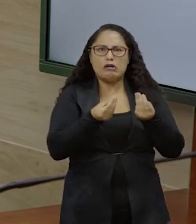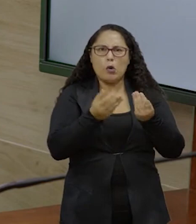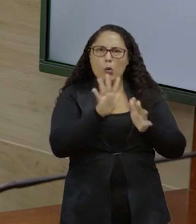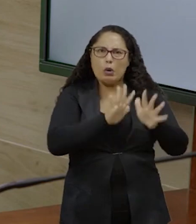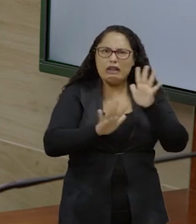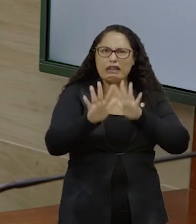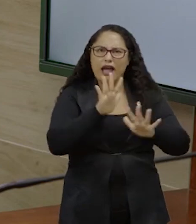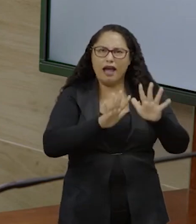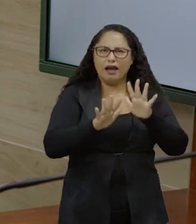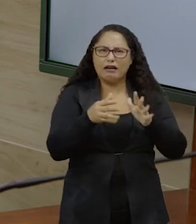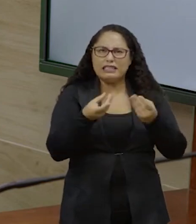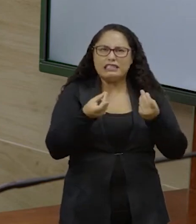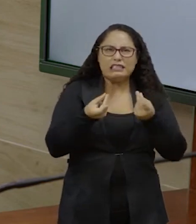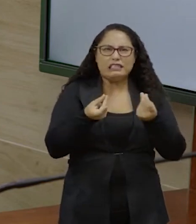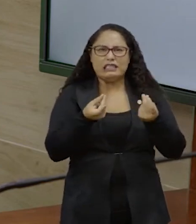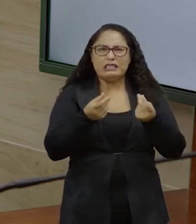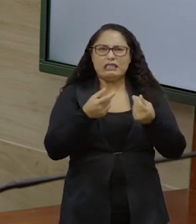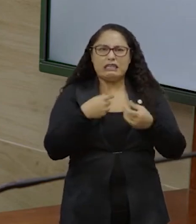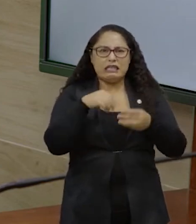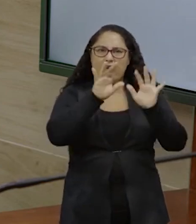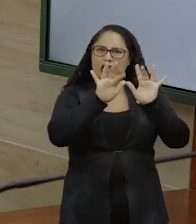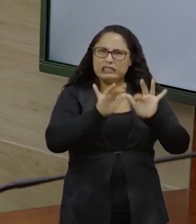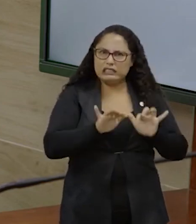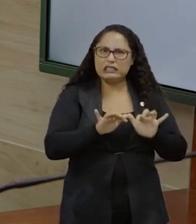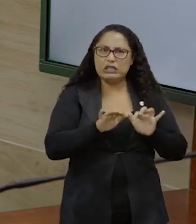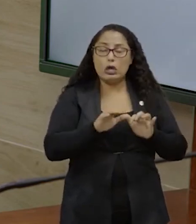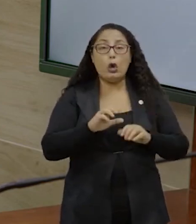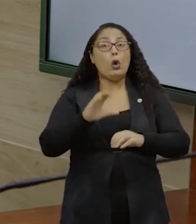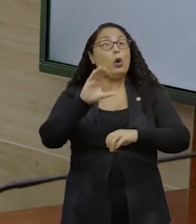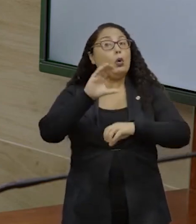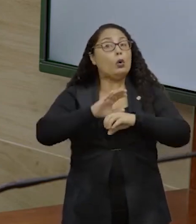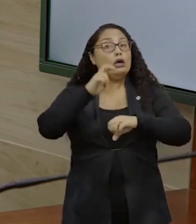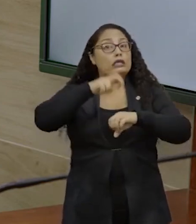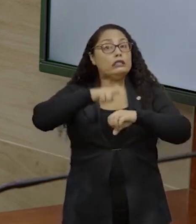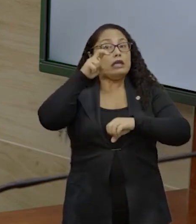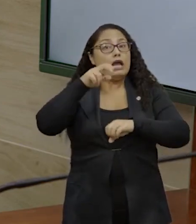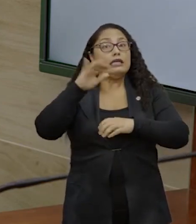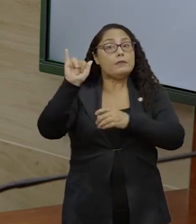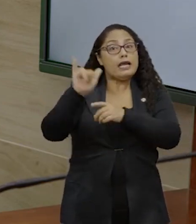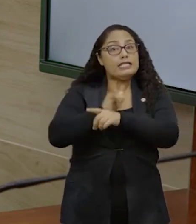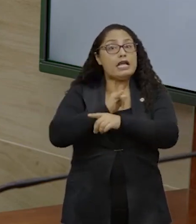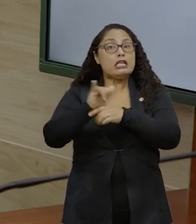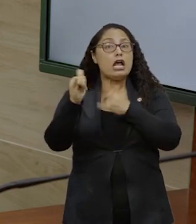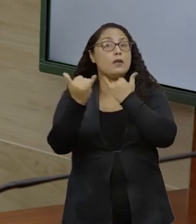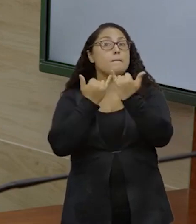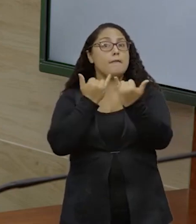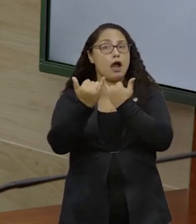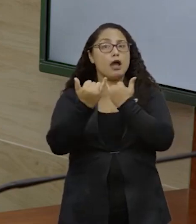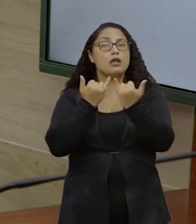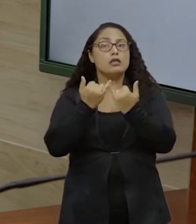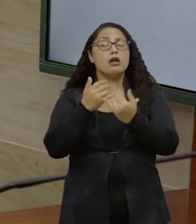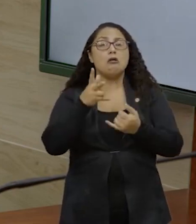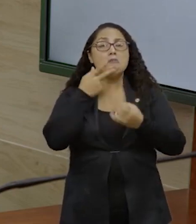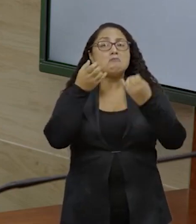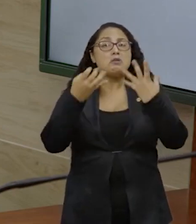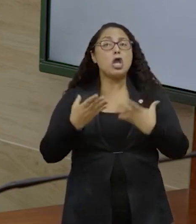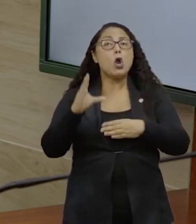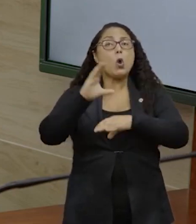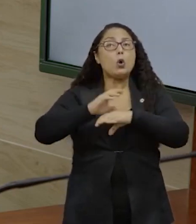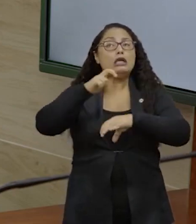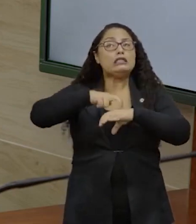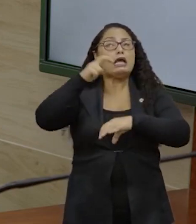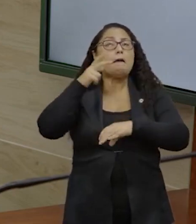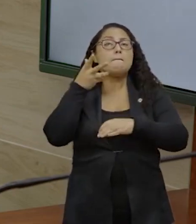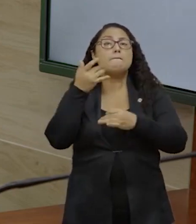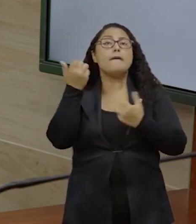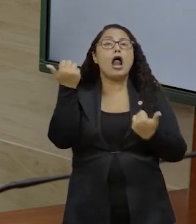um cuidado, né, com aquilo que está sendo escrito, né? O ChatGPT ele vai seguir uma estratégia parecida, né? Eu diria que o ChatGPT ele é